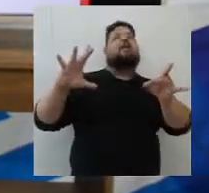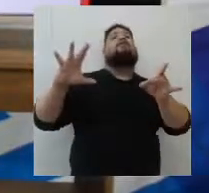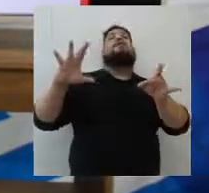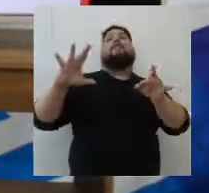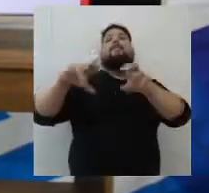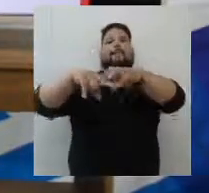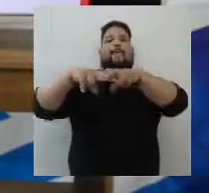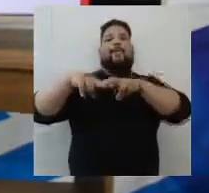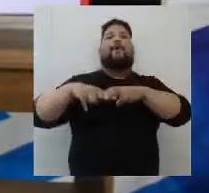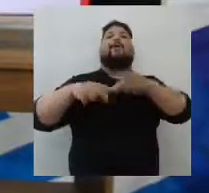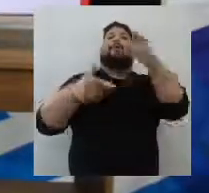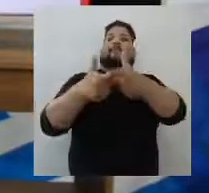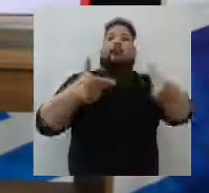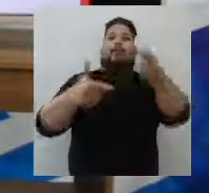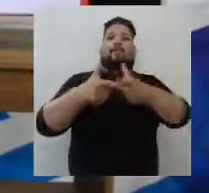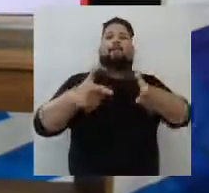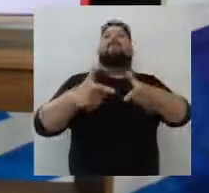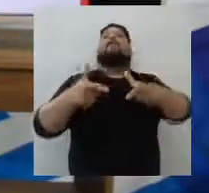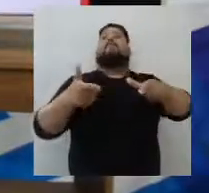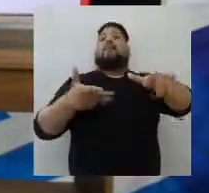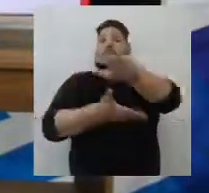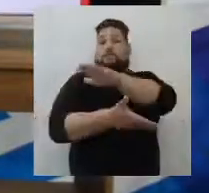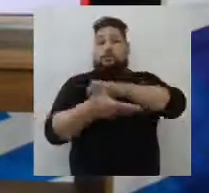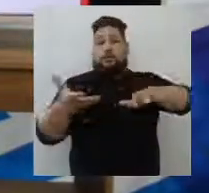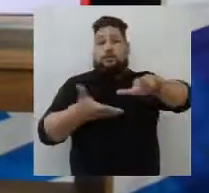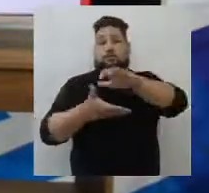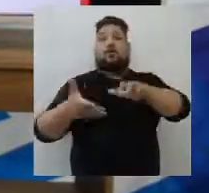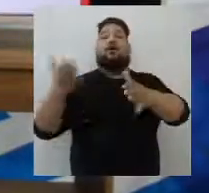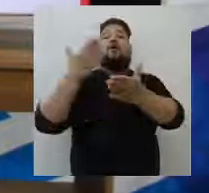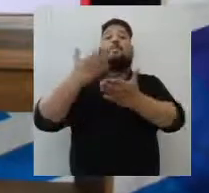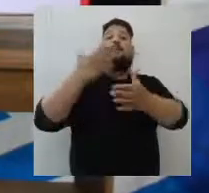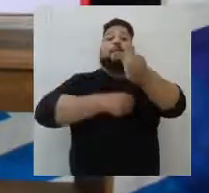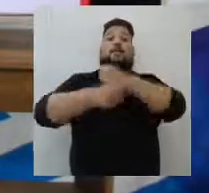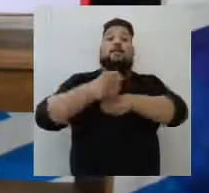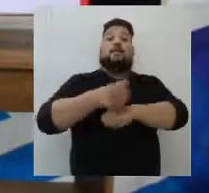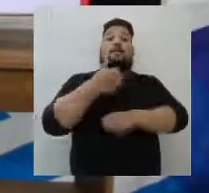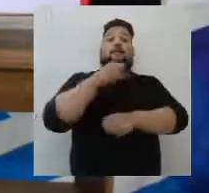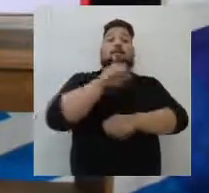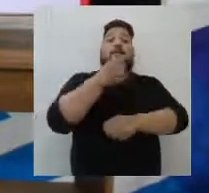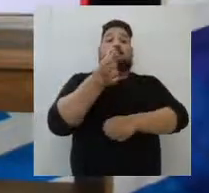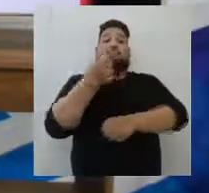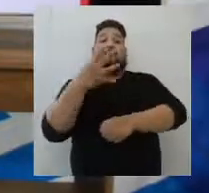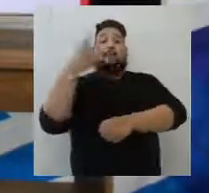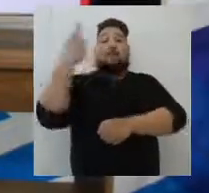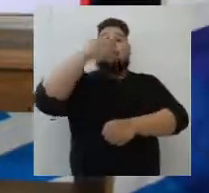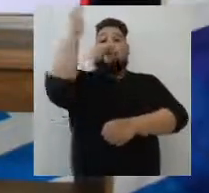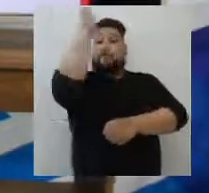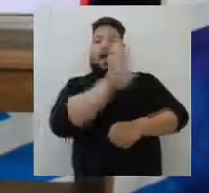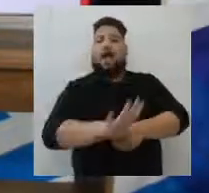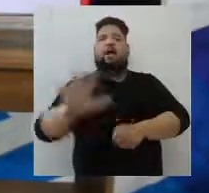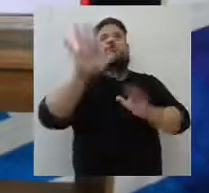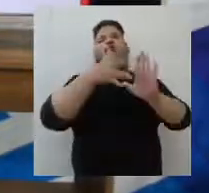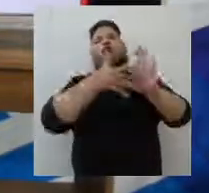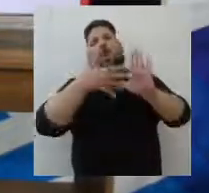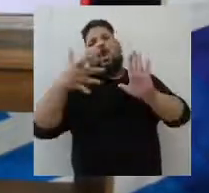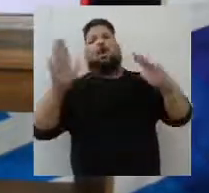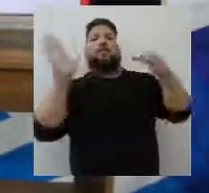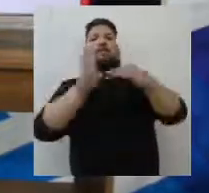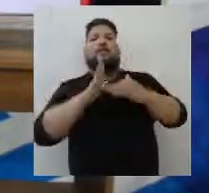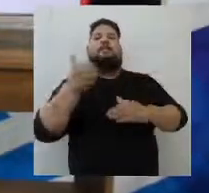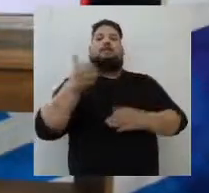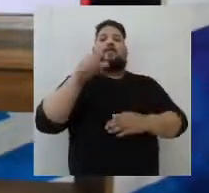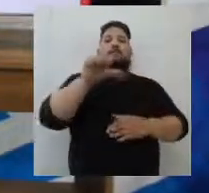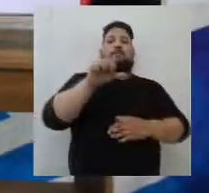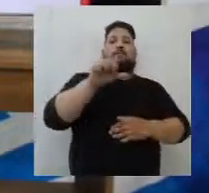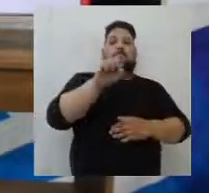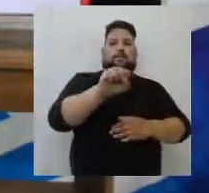crise. Tá bem? Lembrando, essa crise vai começar em 1864 no Brasil e vai se estender até por volta de 1870